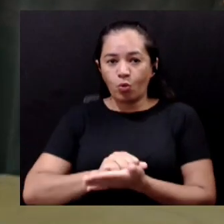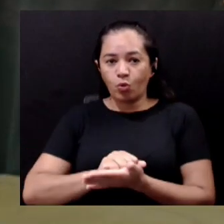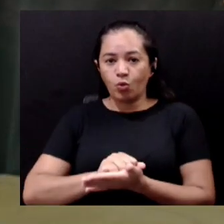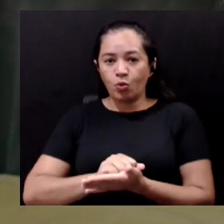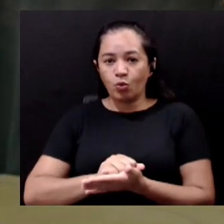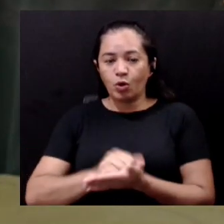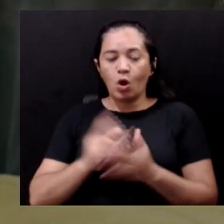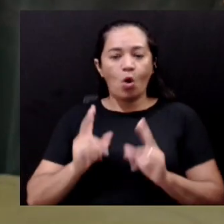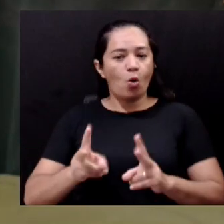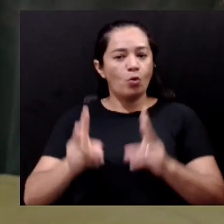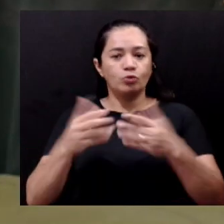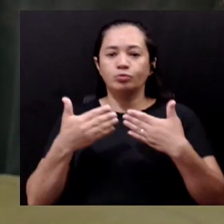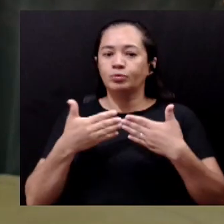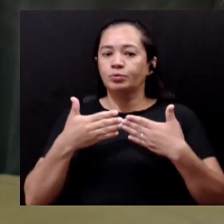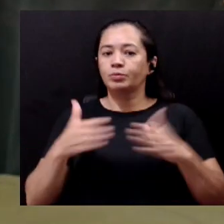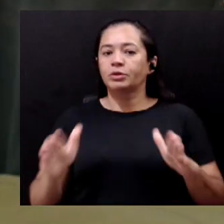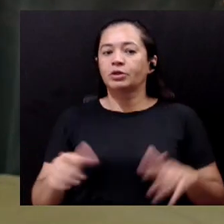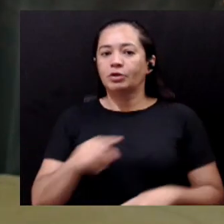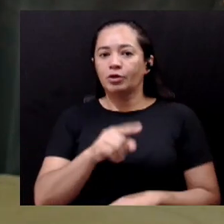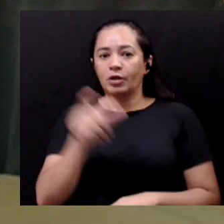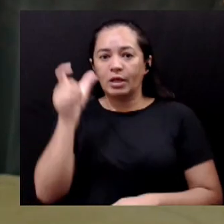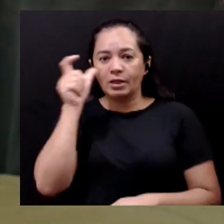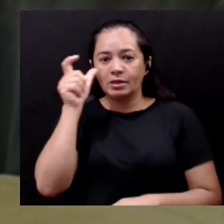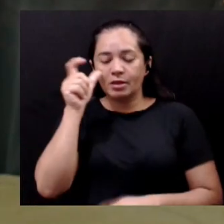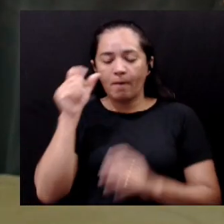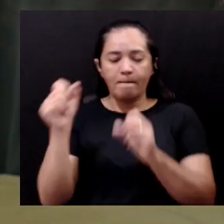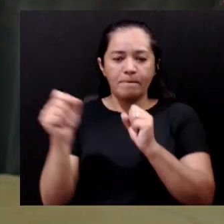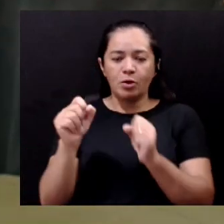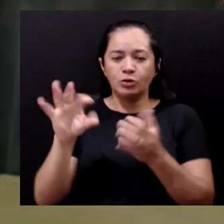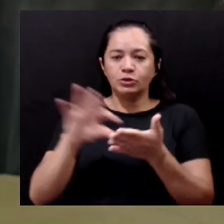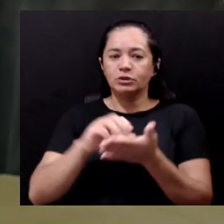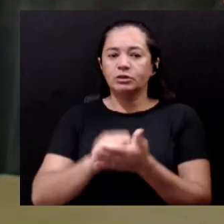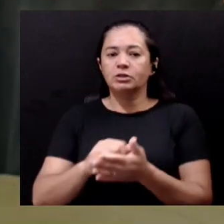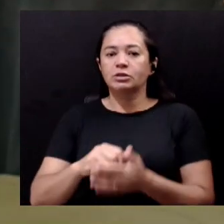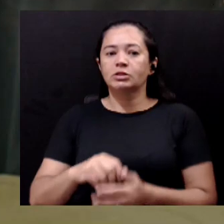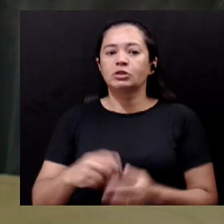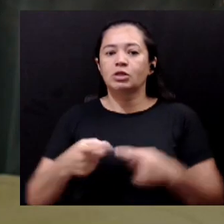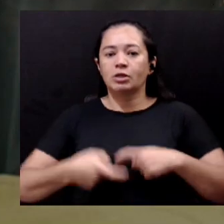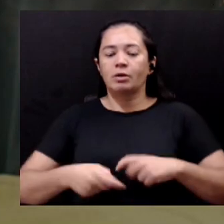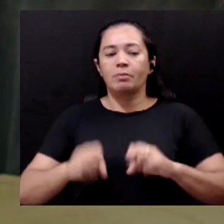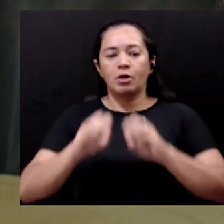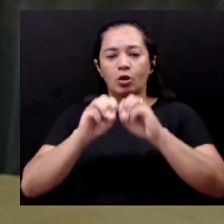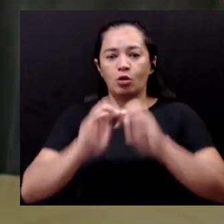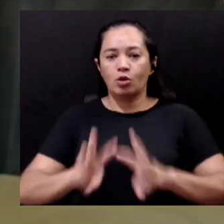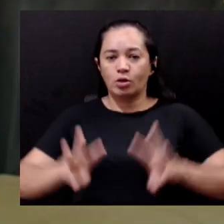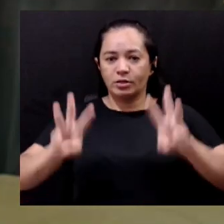Os interessados devem se inscrever exclusivamente pelo site